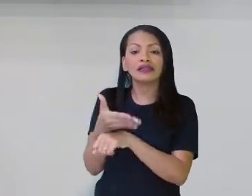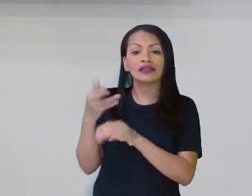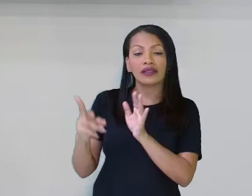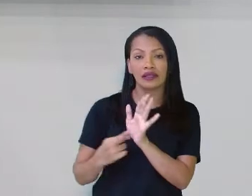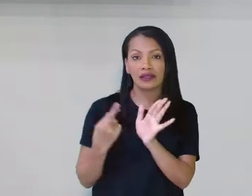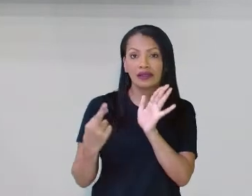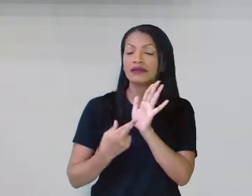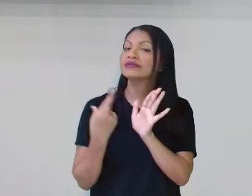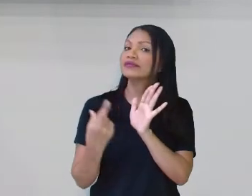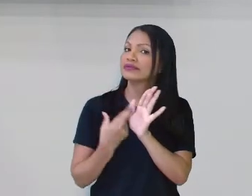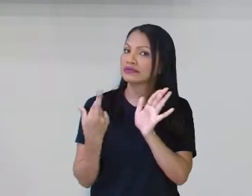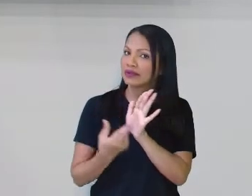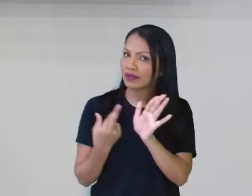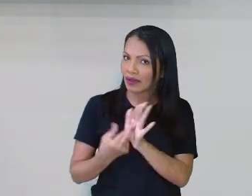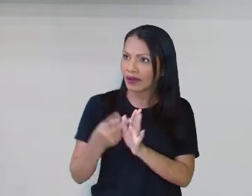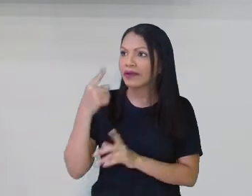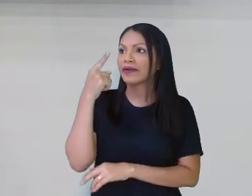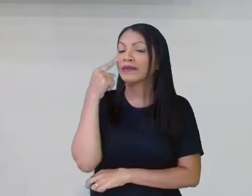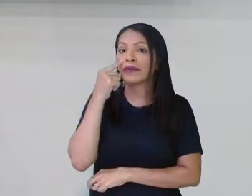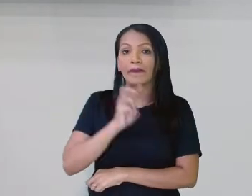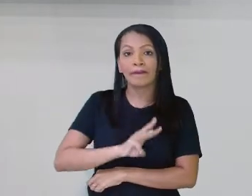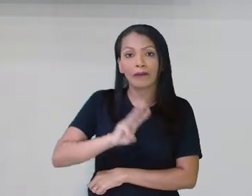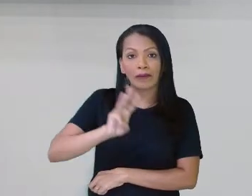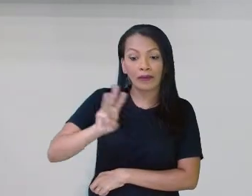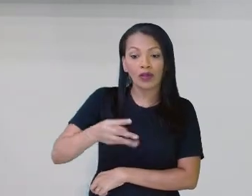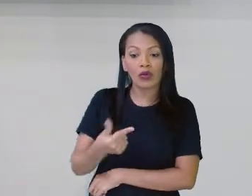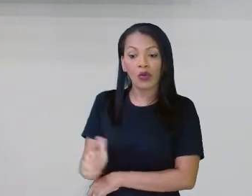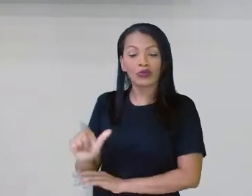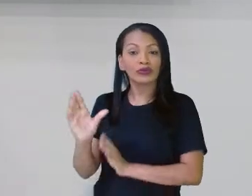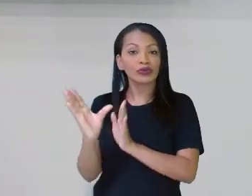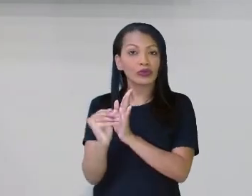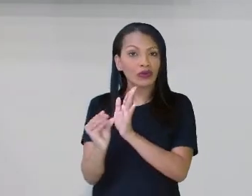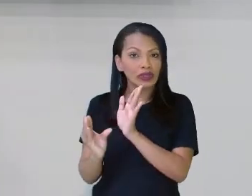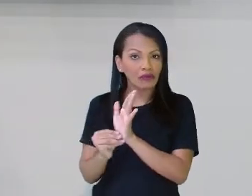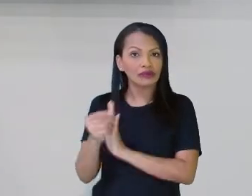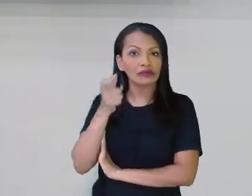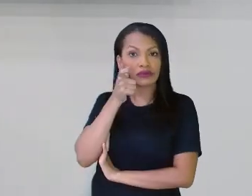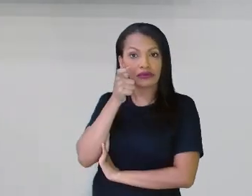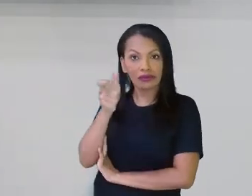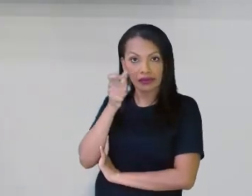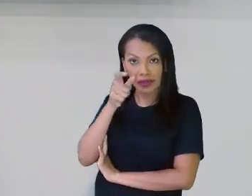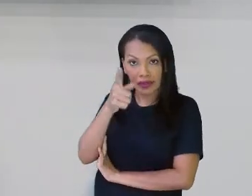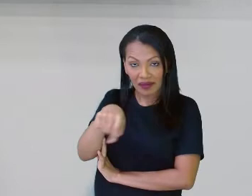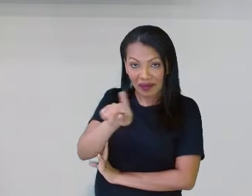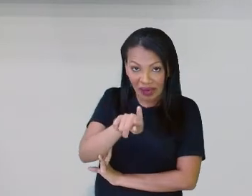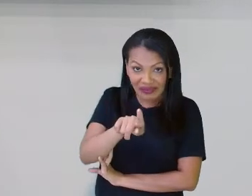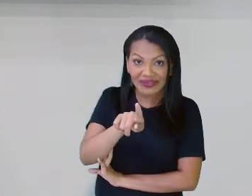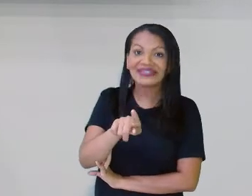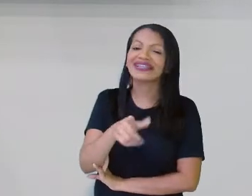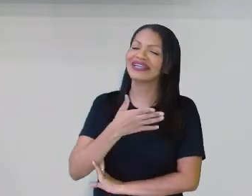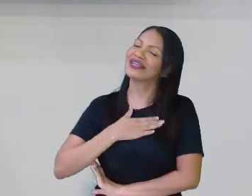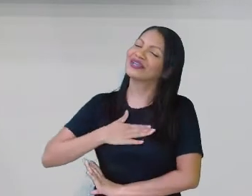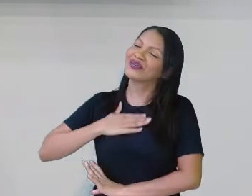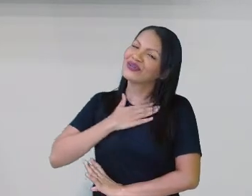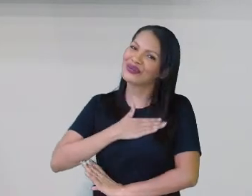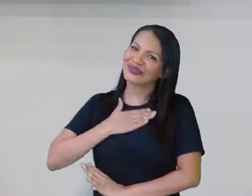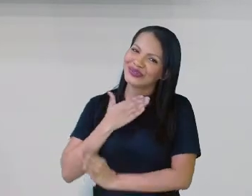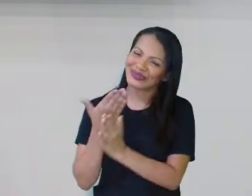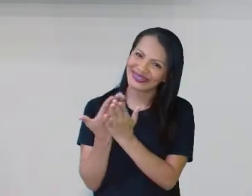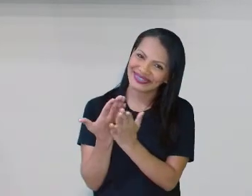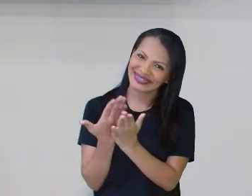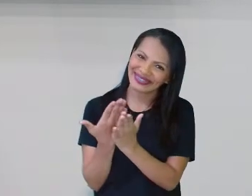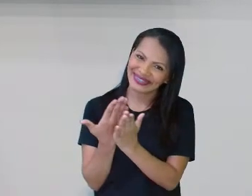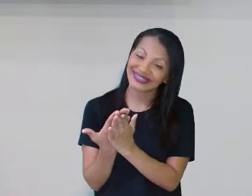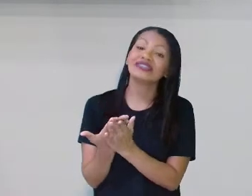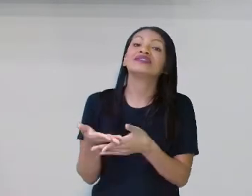revista, navega aí por vários outros conteúdos muito interessantes para vocês que gostam de estudar